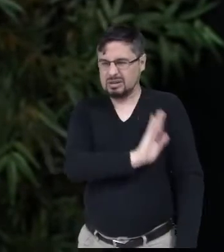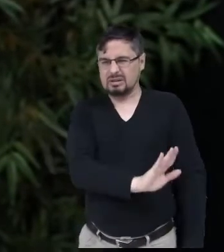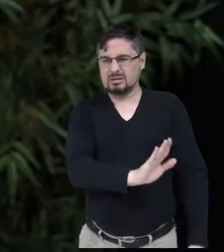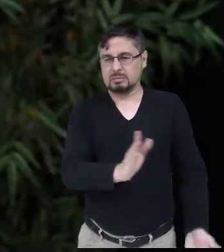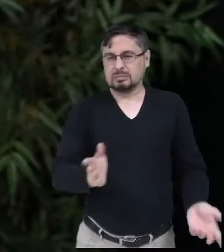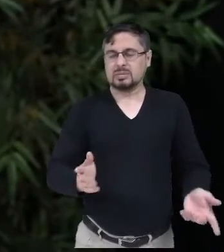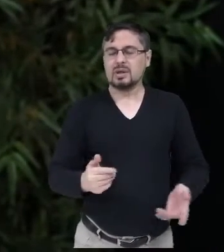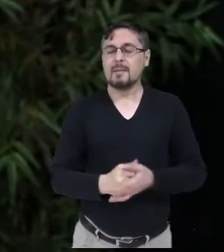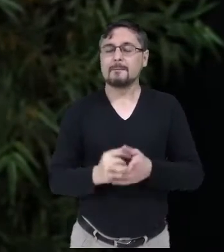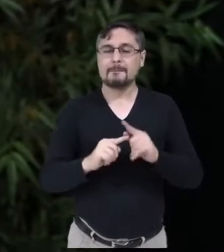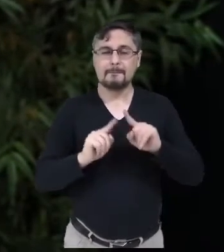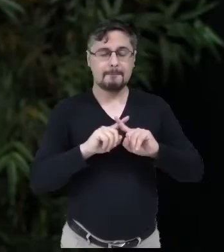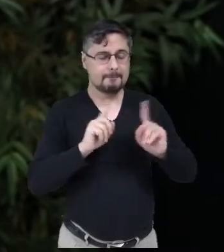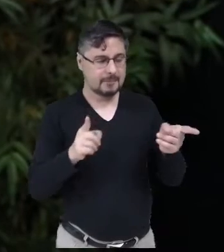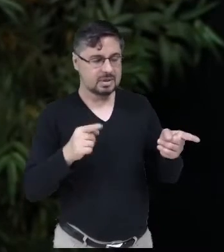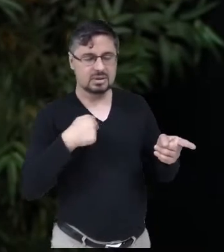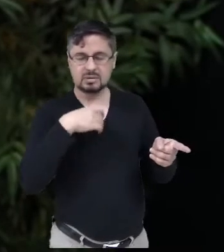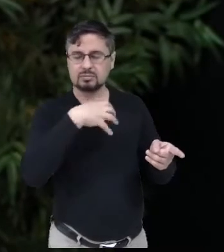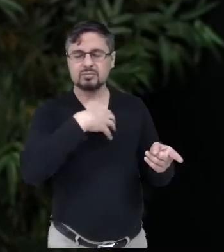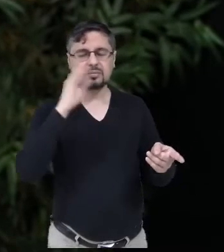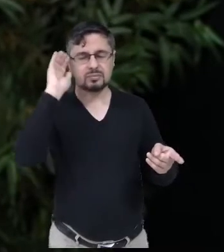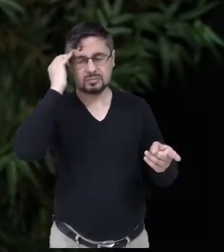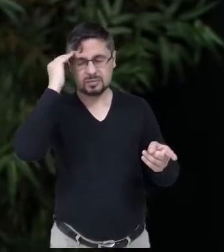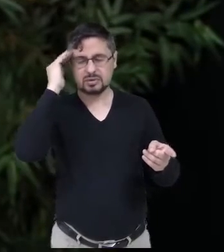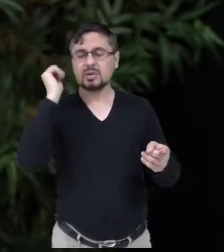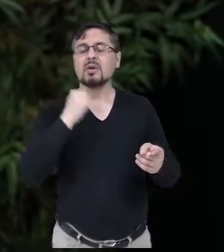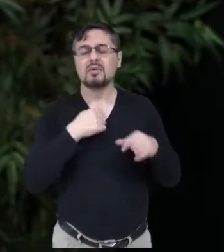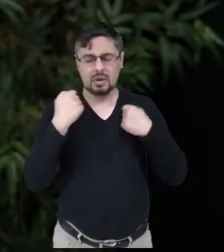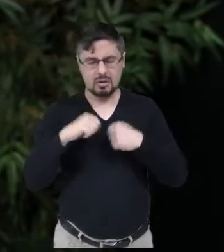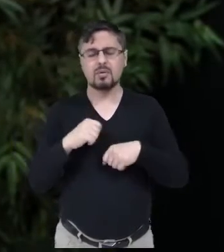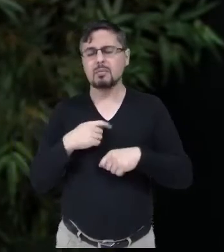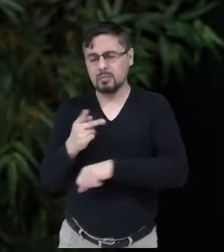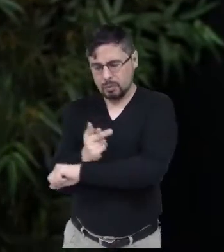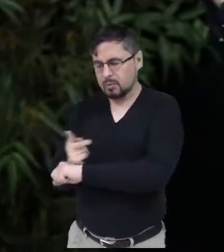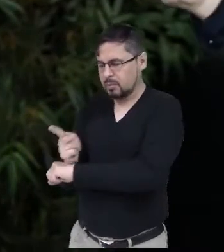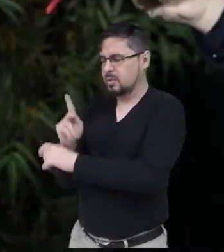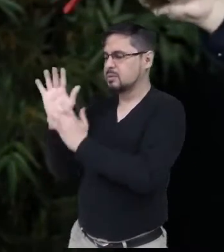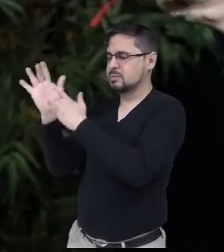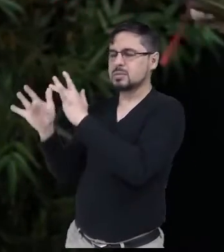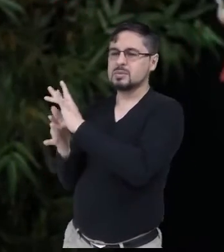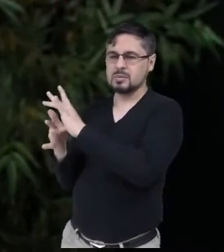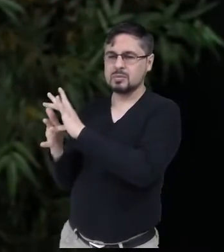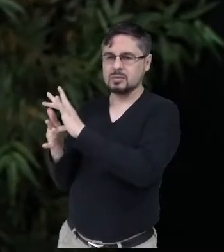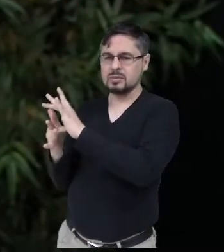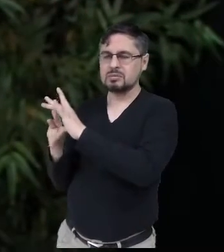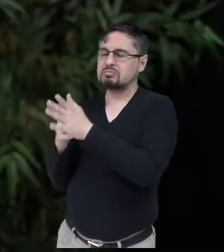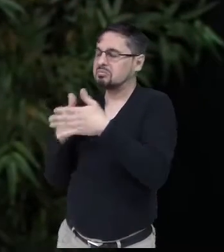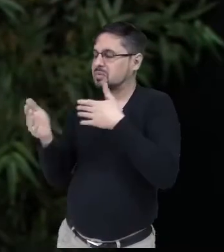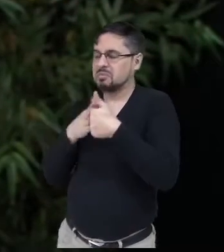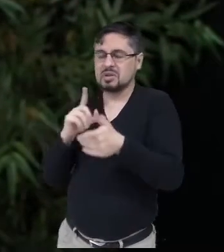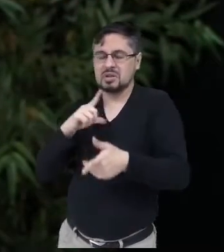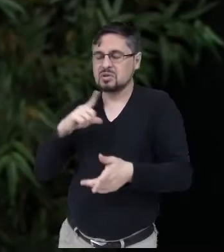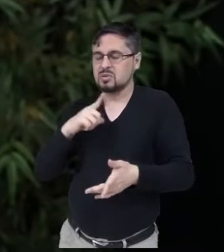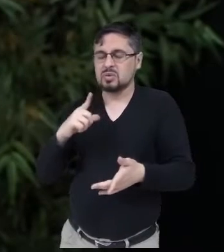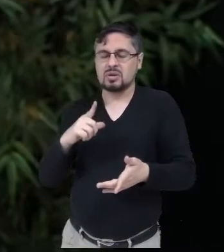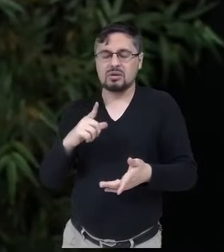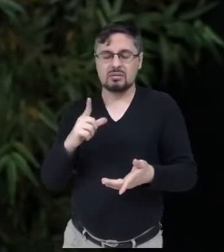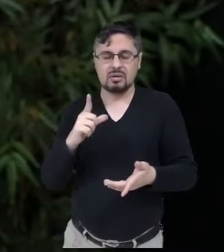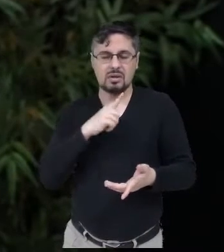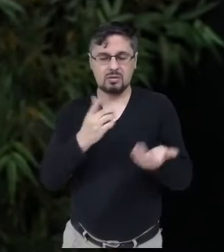ele soube que tinha que chegar impreterivelmente até Jesus. Independente do que tinha motivado o coração